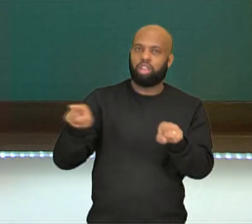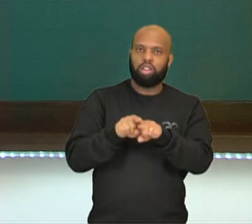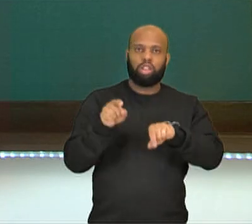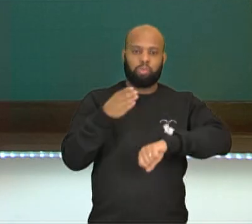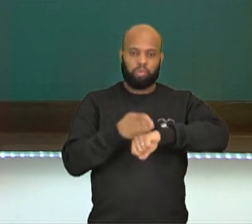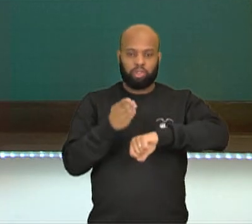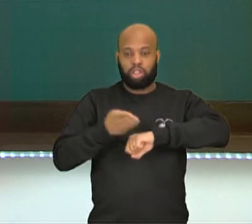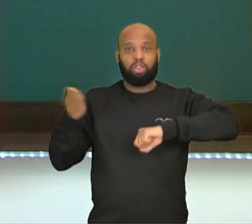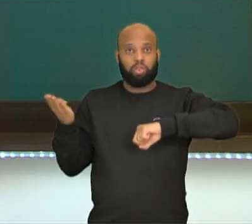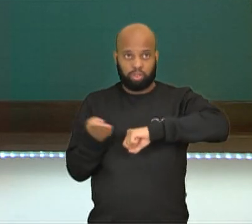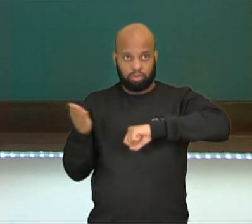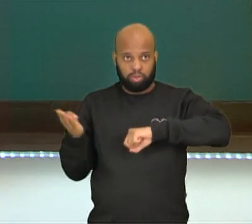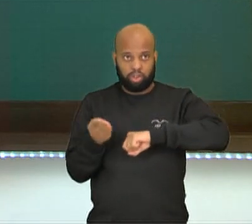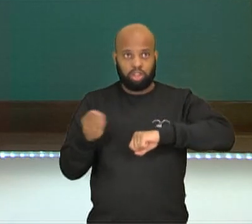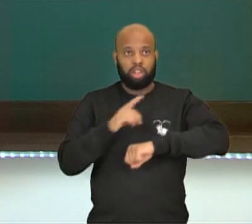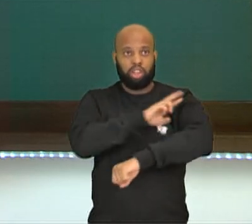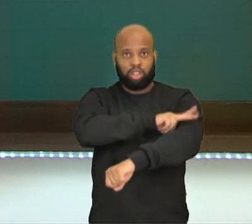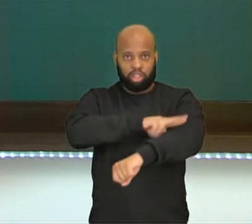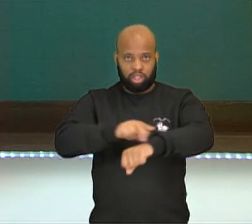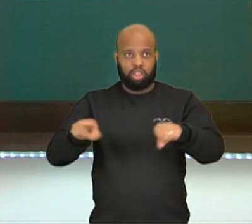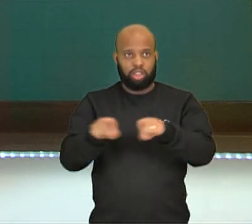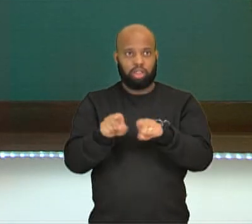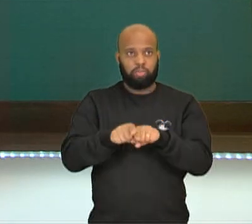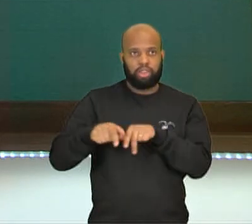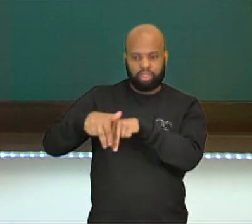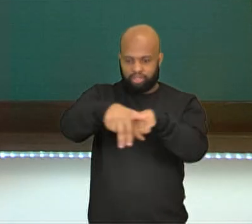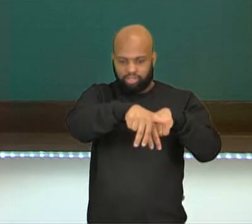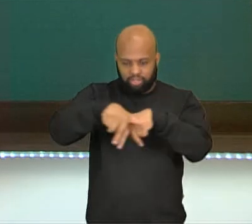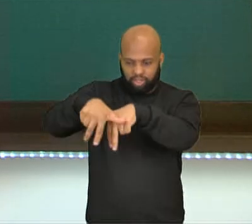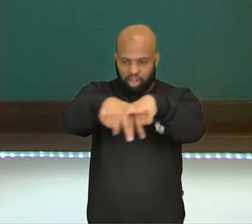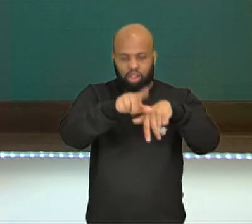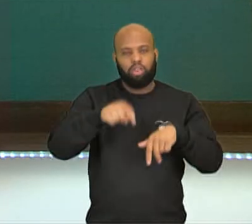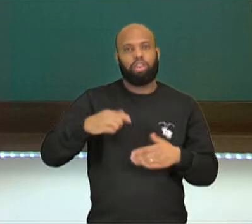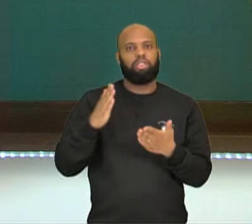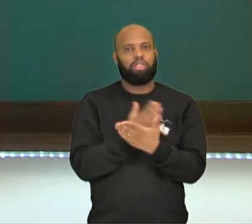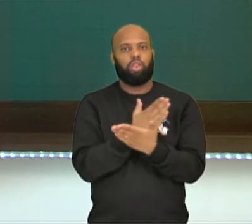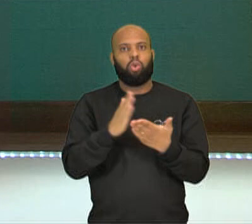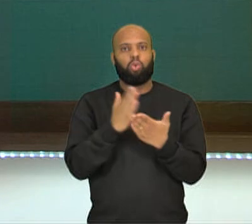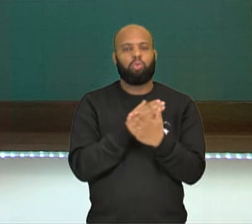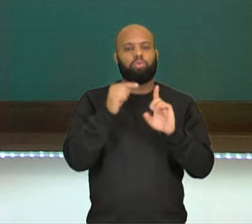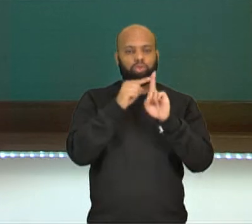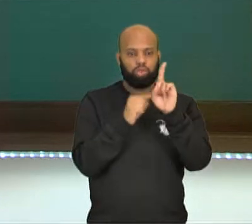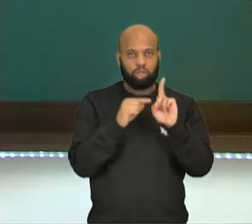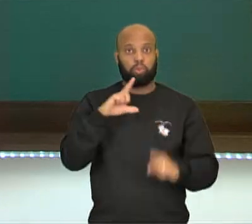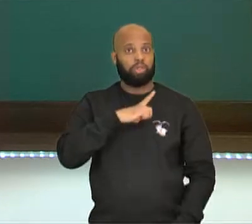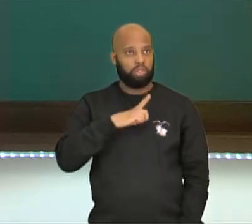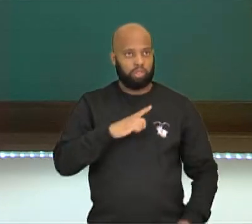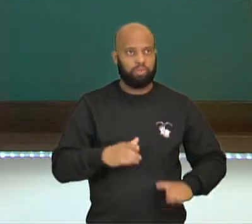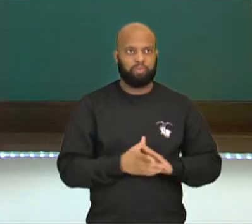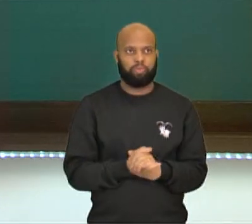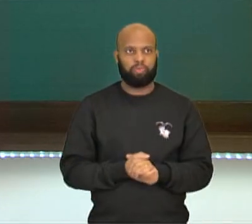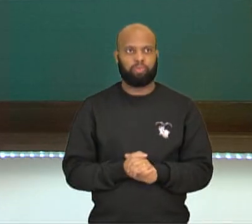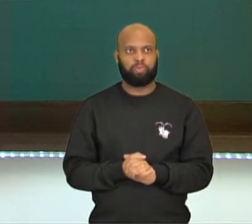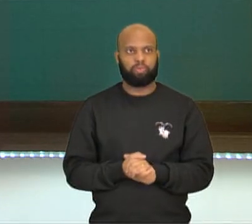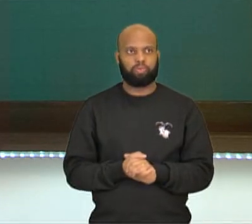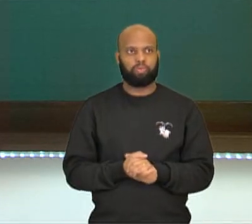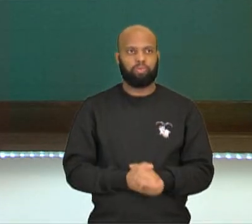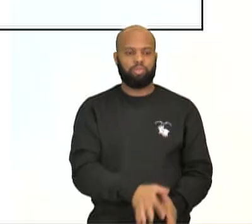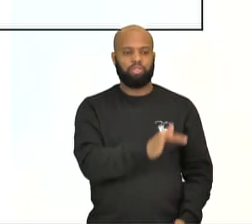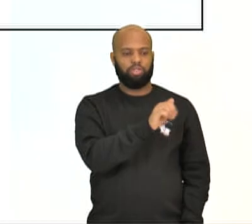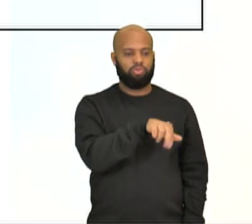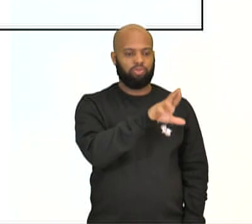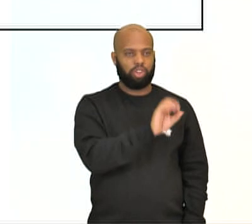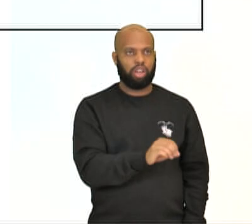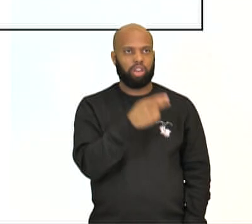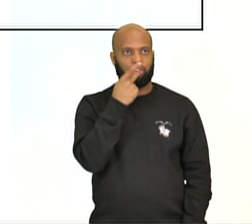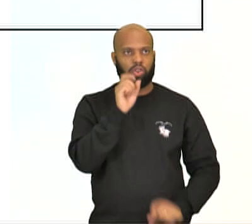moderna, contemporânea, étnica e de salão. Então, são algumas classificações que a gente encontra, tá? Faro diz